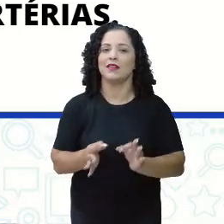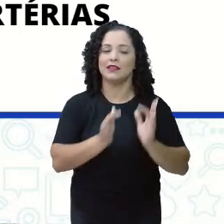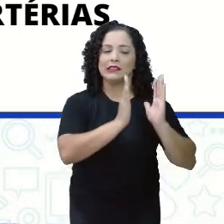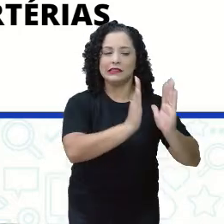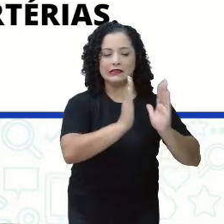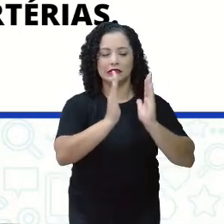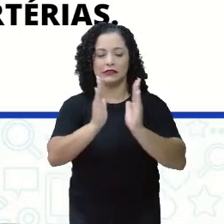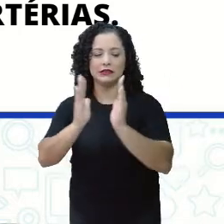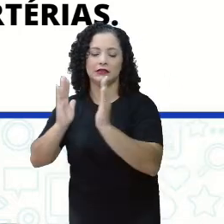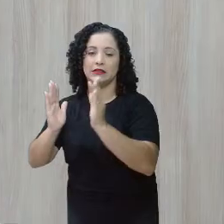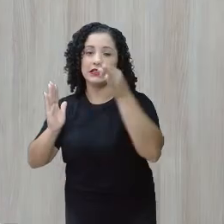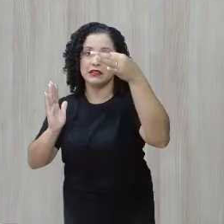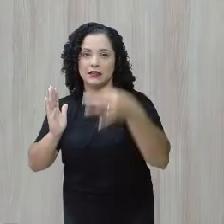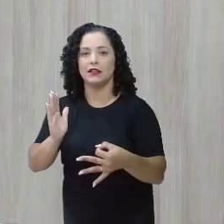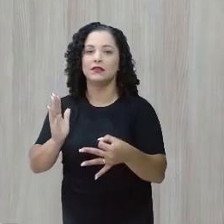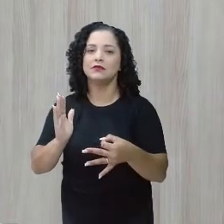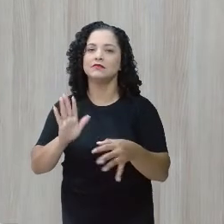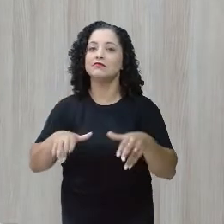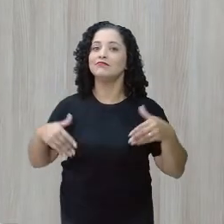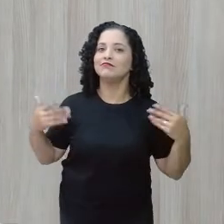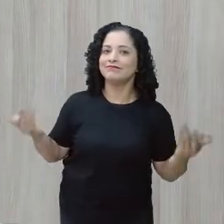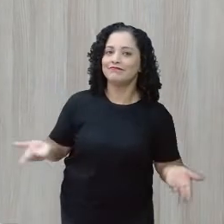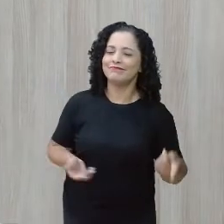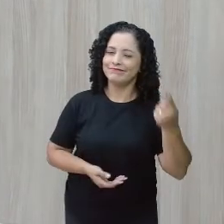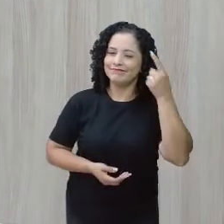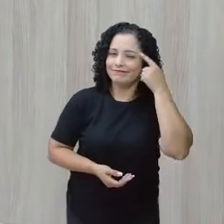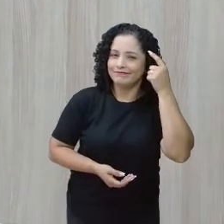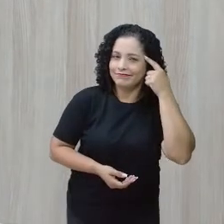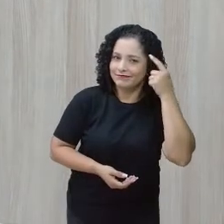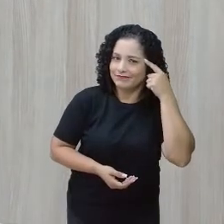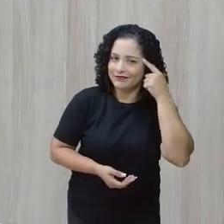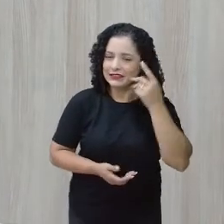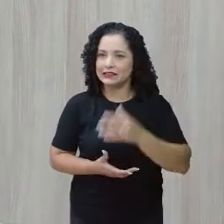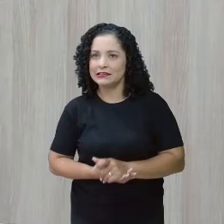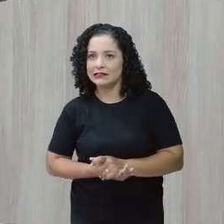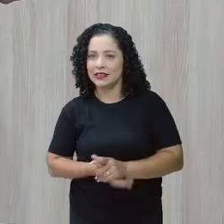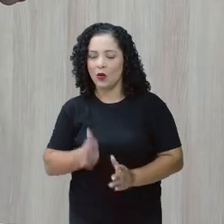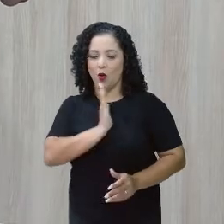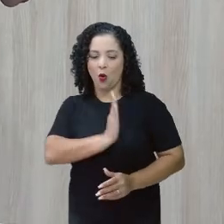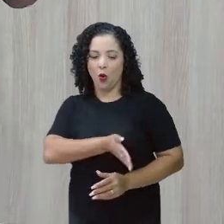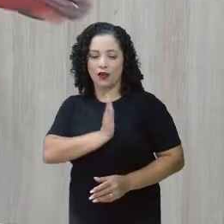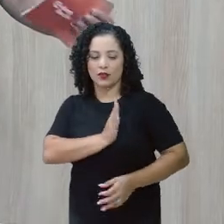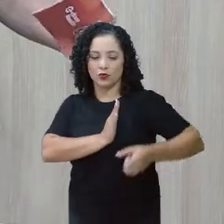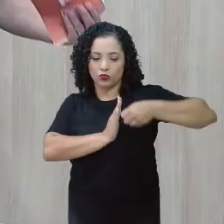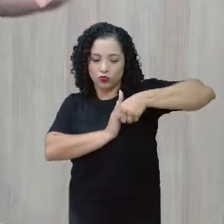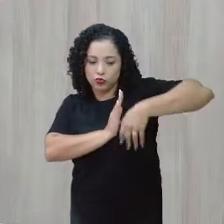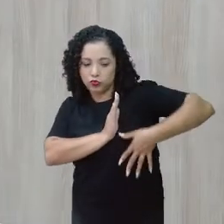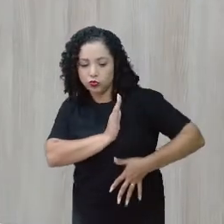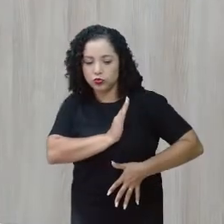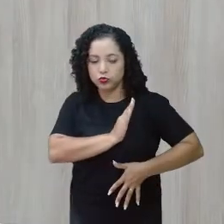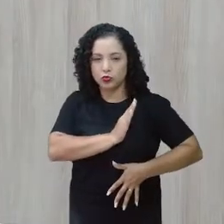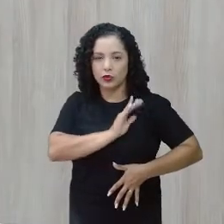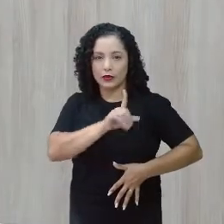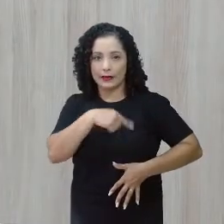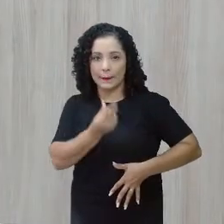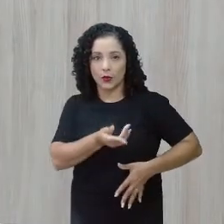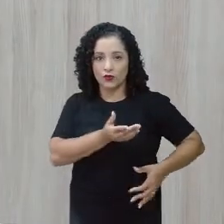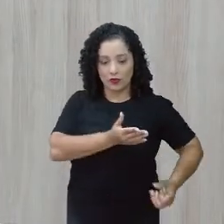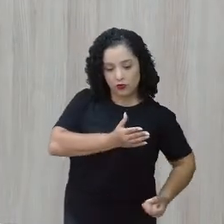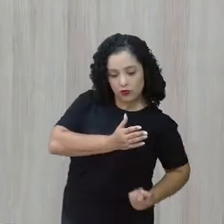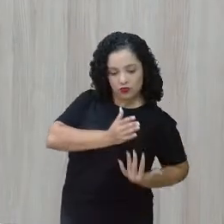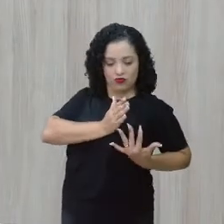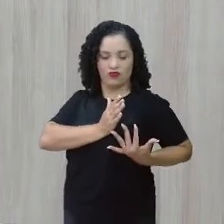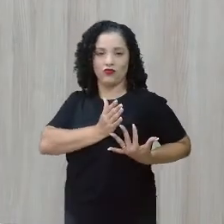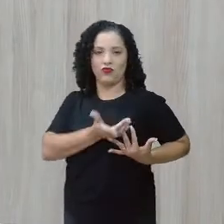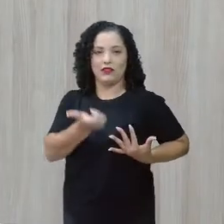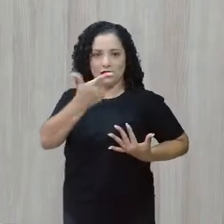sequência correta? Parem para pensar. Saiu do coração e vai voltar para o nosso